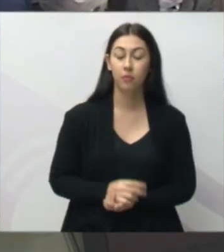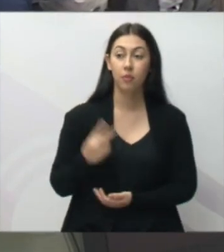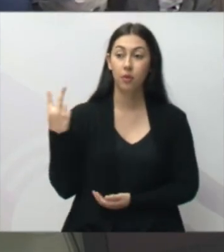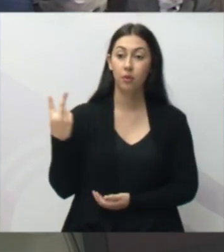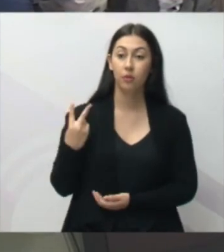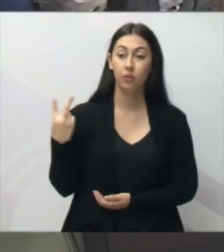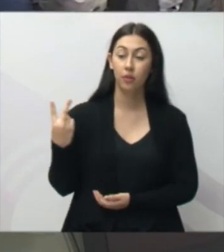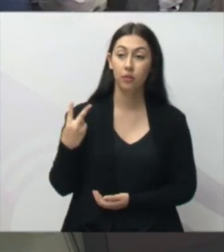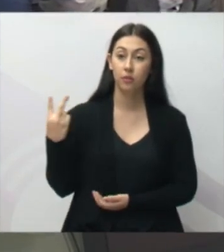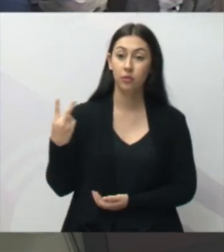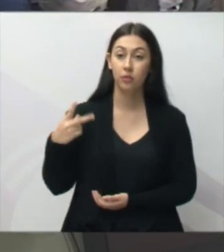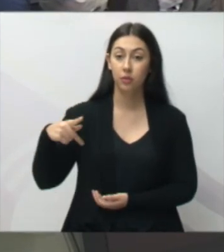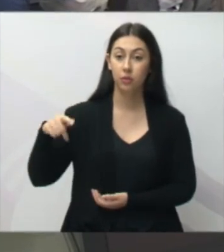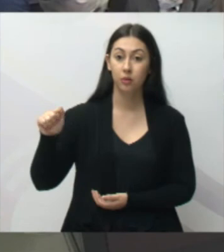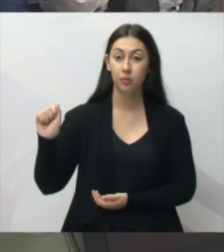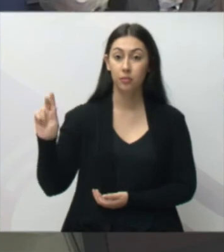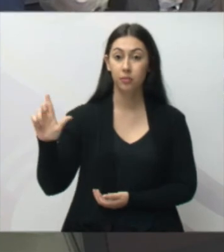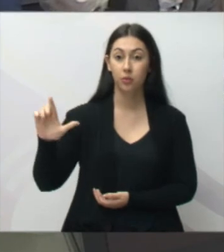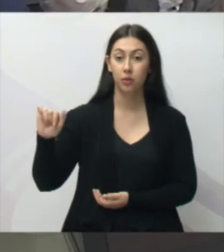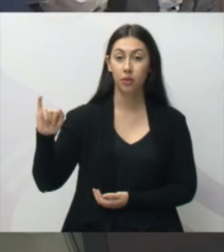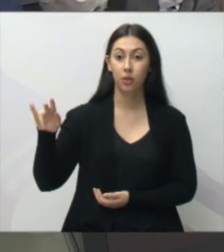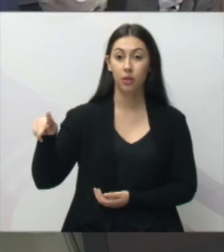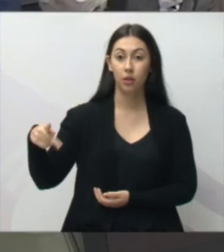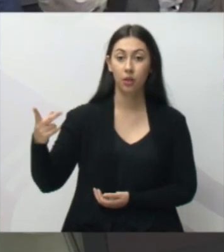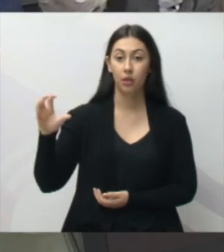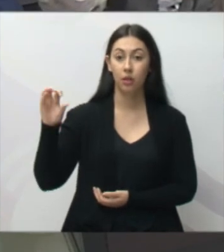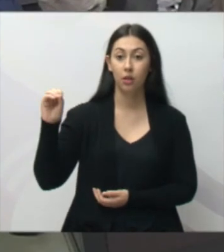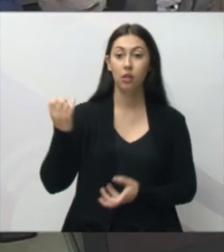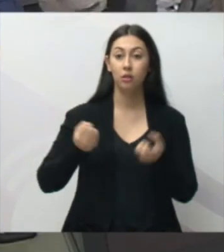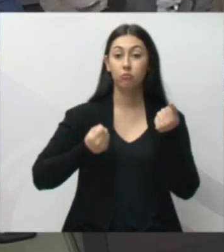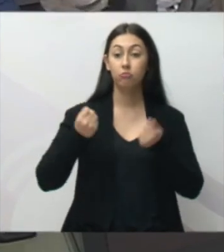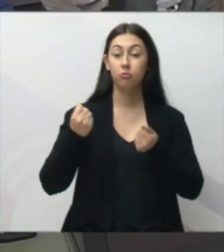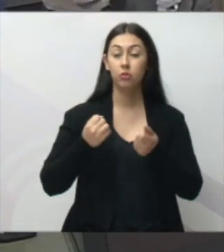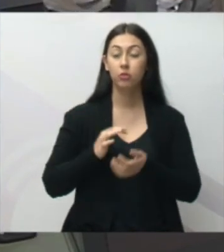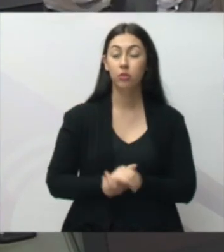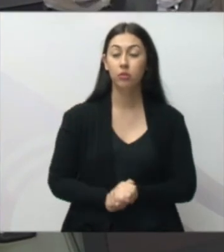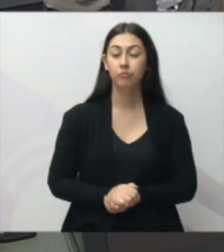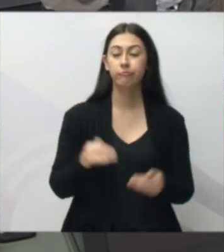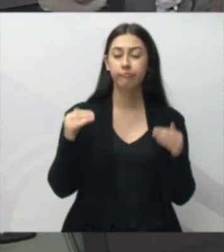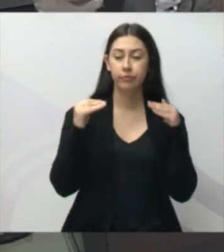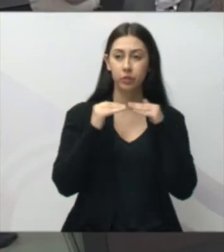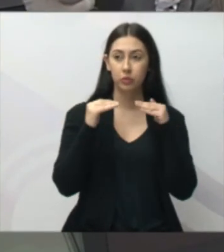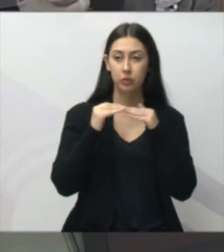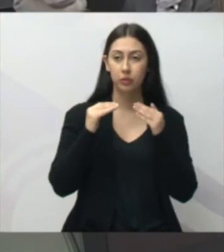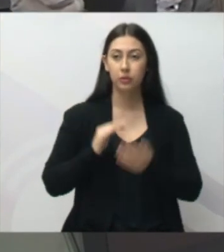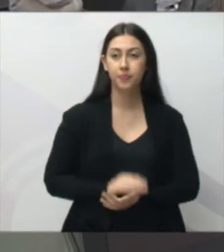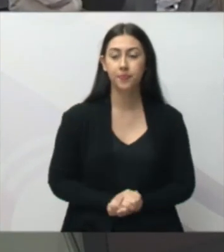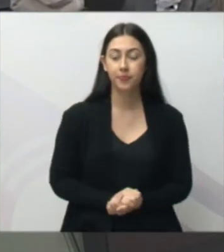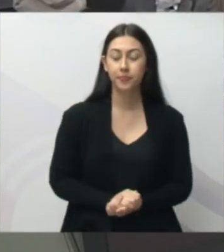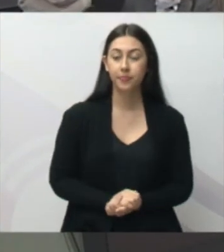Como vota o vereador Paulinho dos Condutores? Favorável.